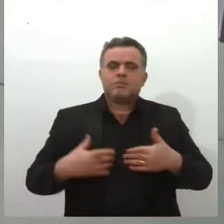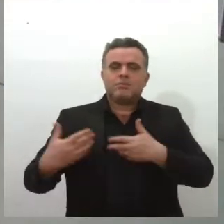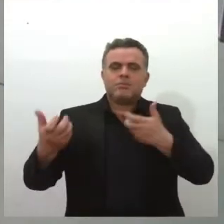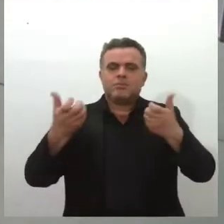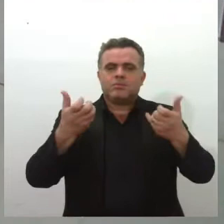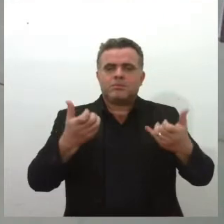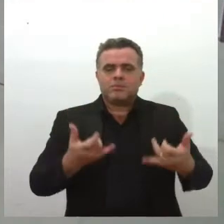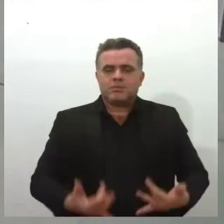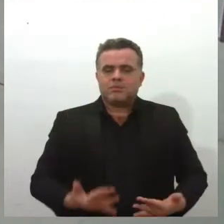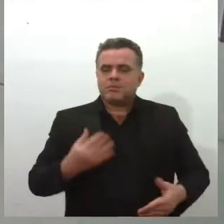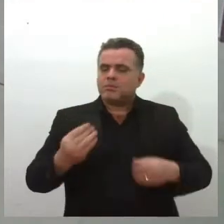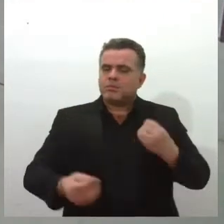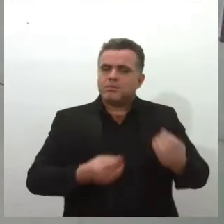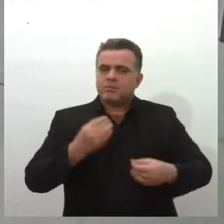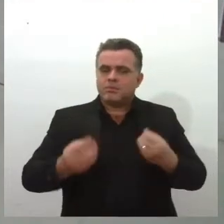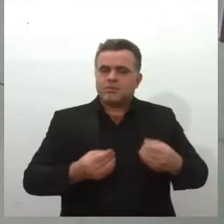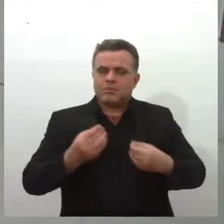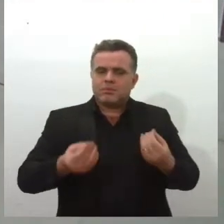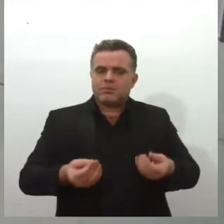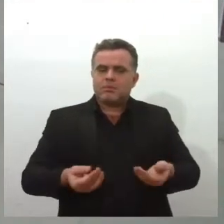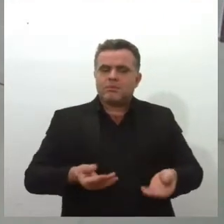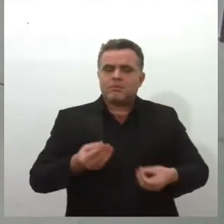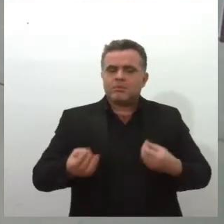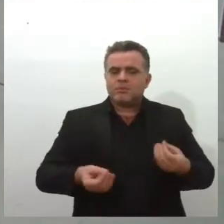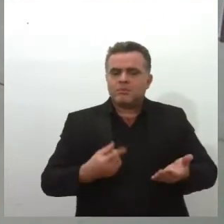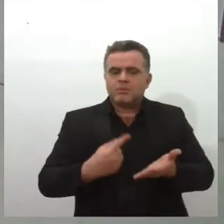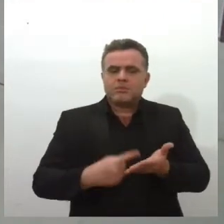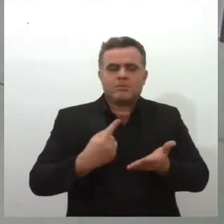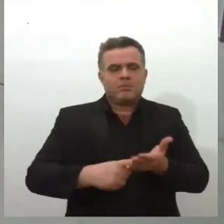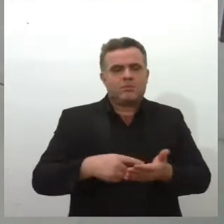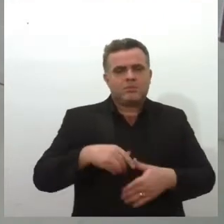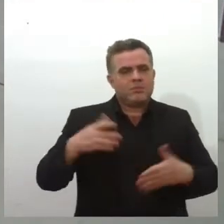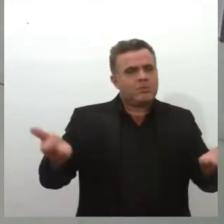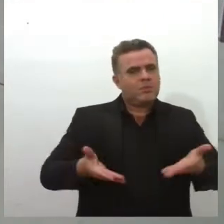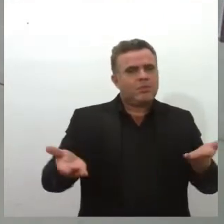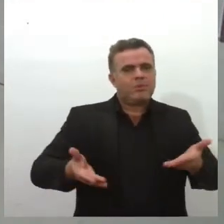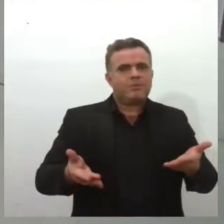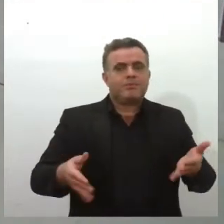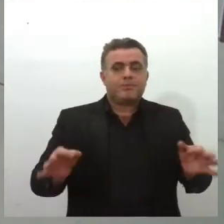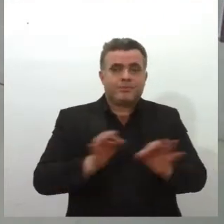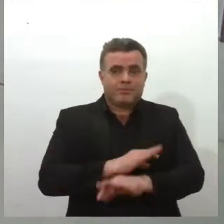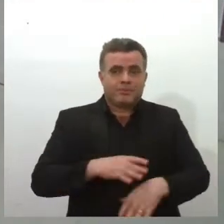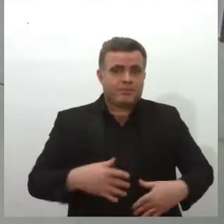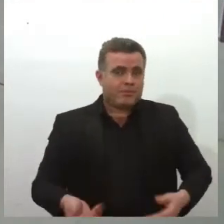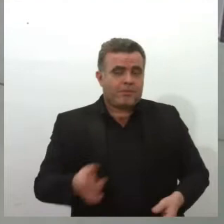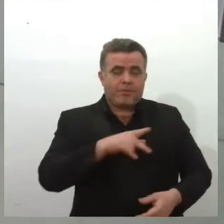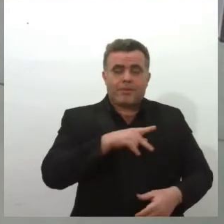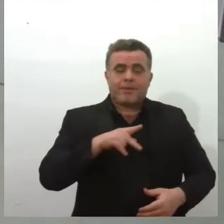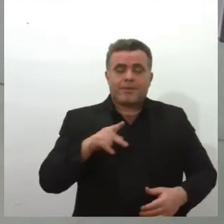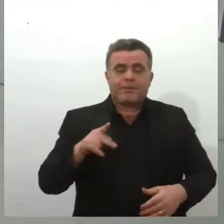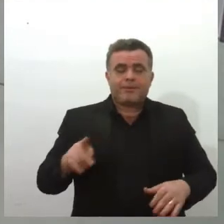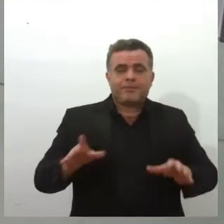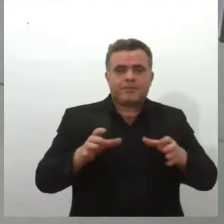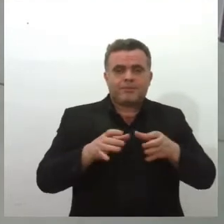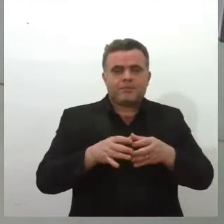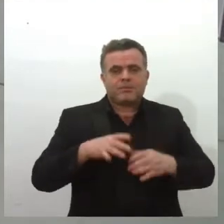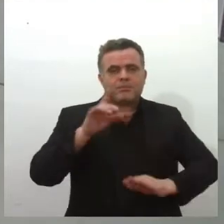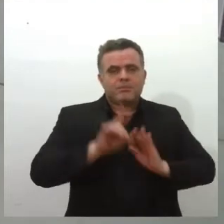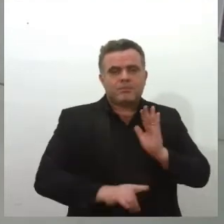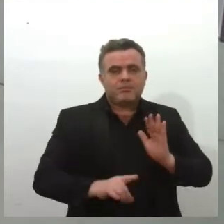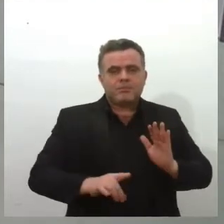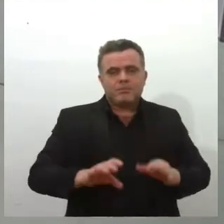foi debatido nestes dias de evento, que se encerra na tarde de hoje, vamos entrevistar a presidente da Comissão de Direito Animal da